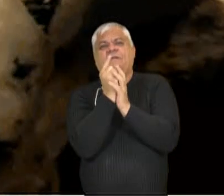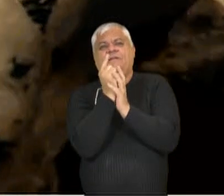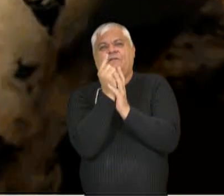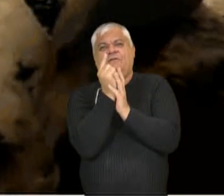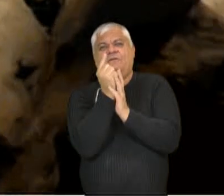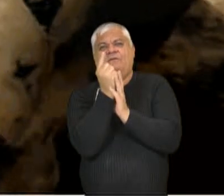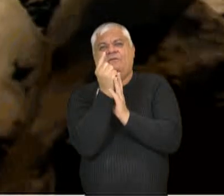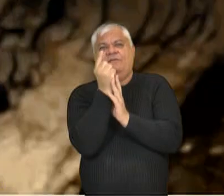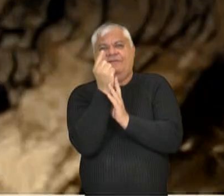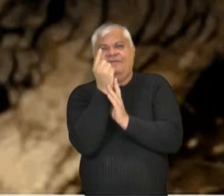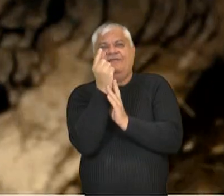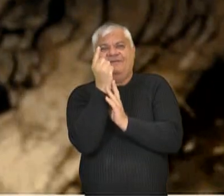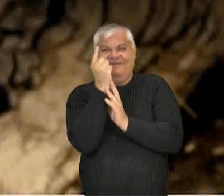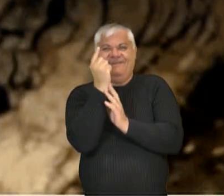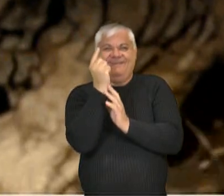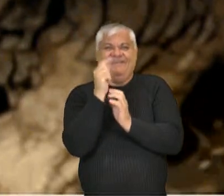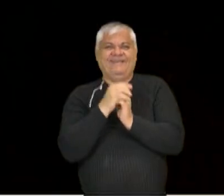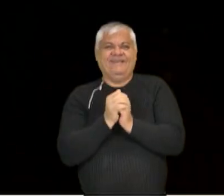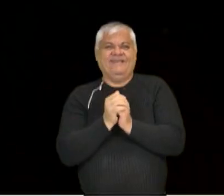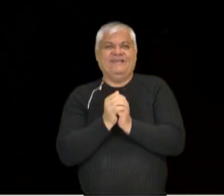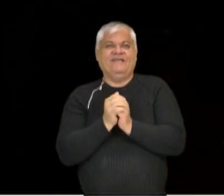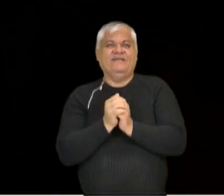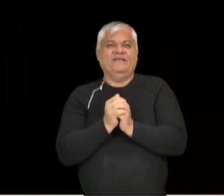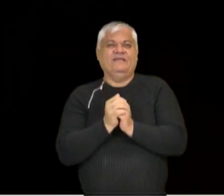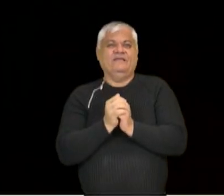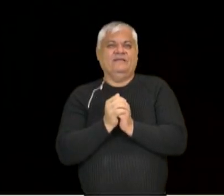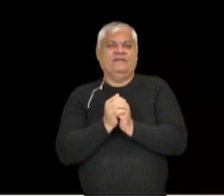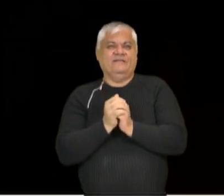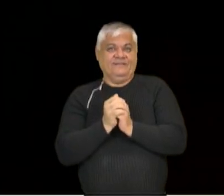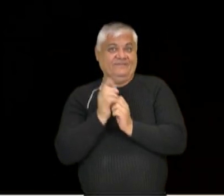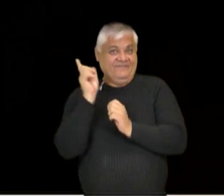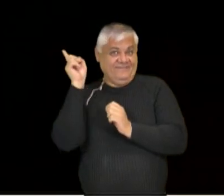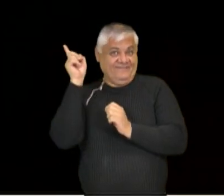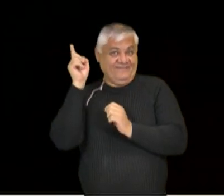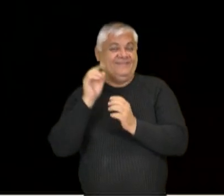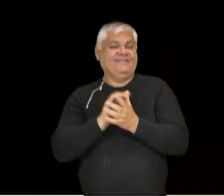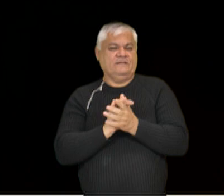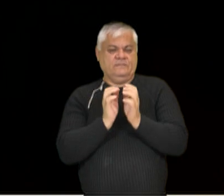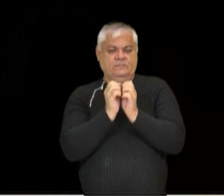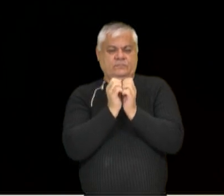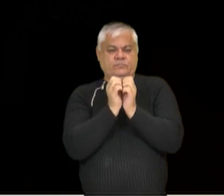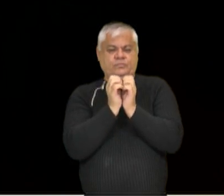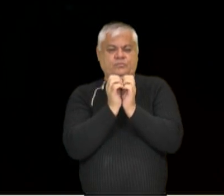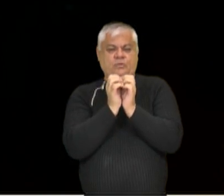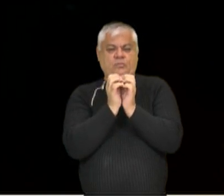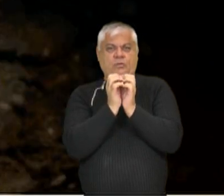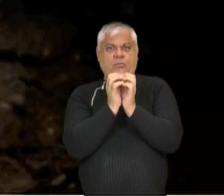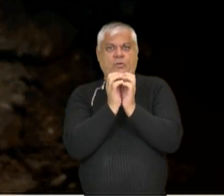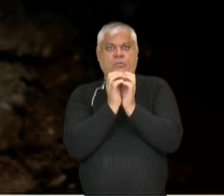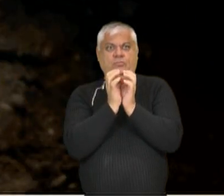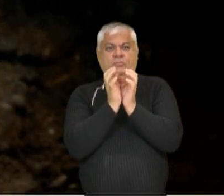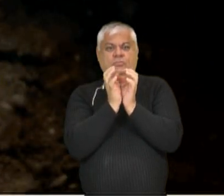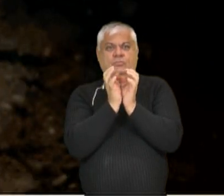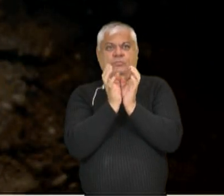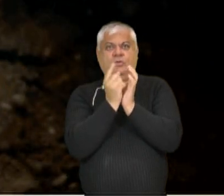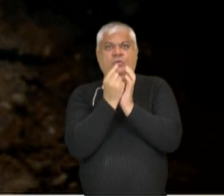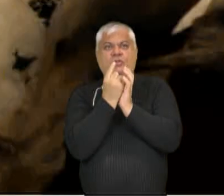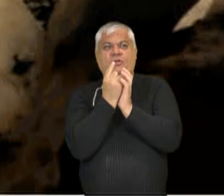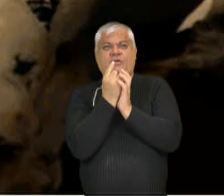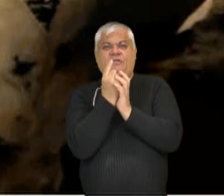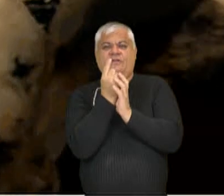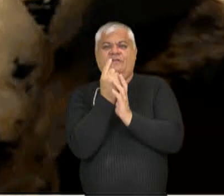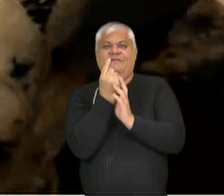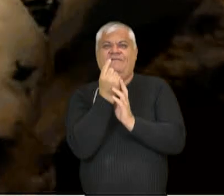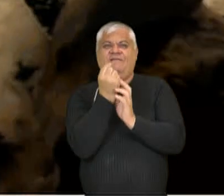Perdão. A casca e o tegumento, então, se rompendo, né? A gente observa aqui, né? E ali ela começa, então,